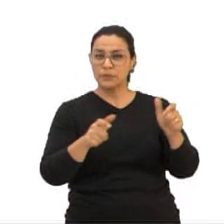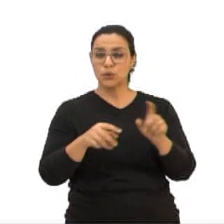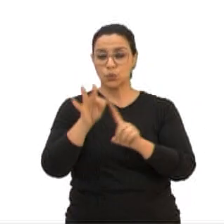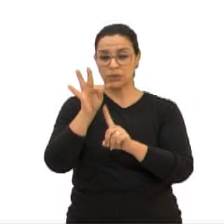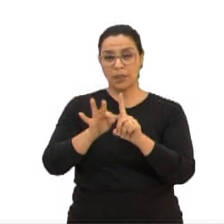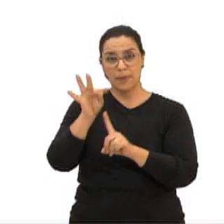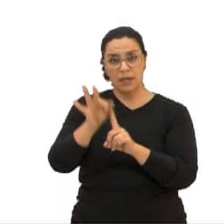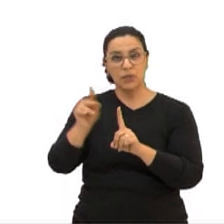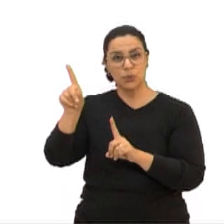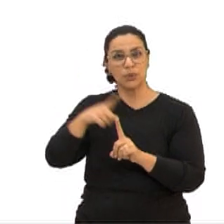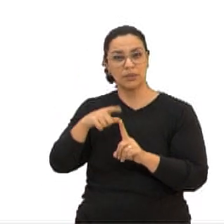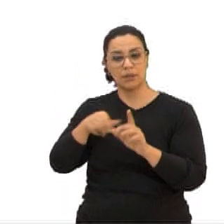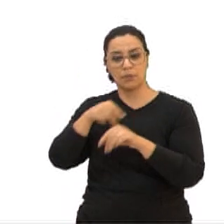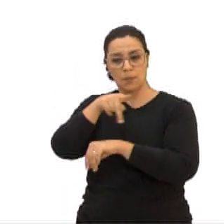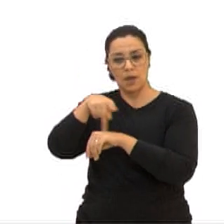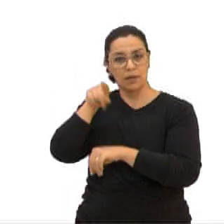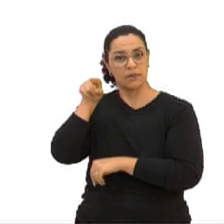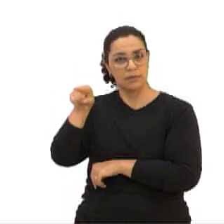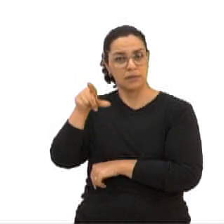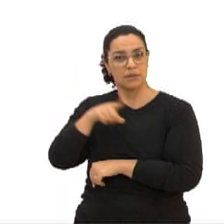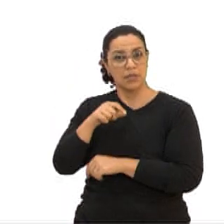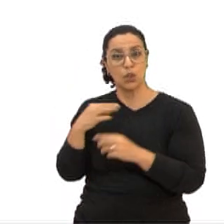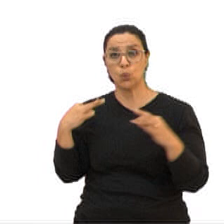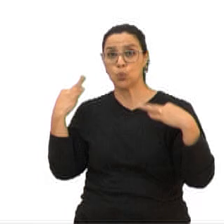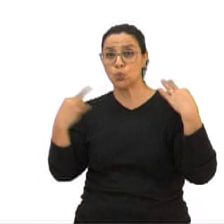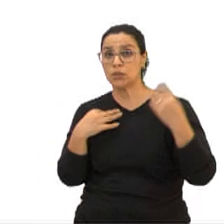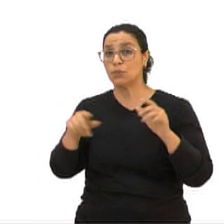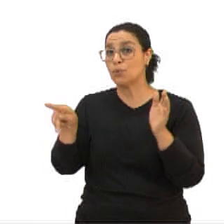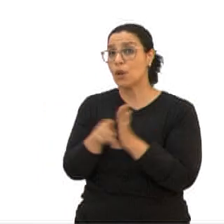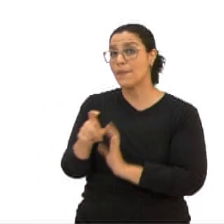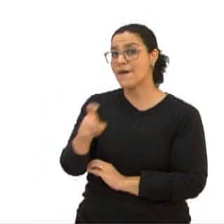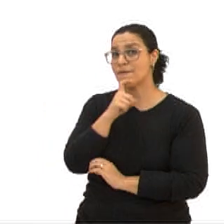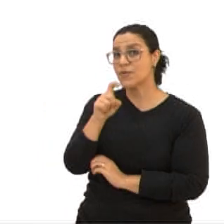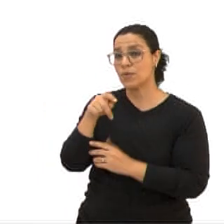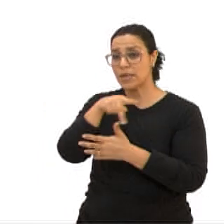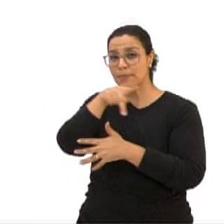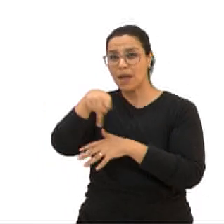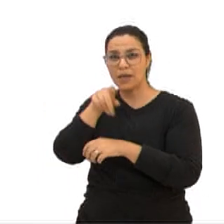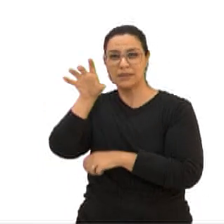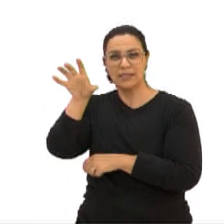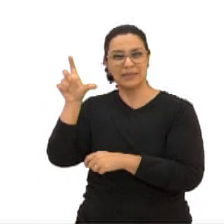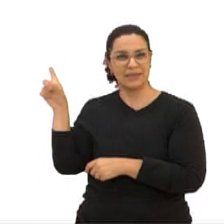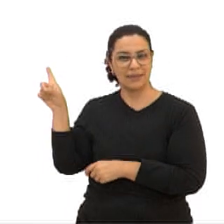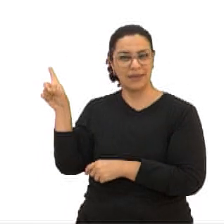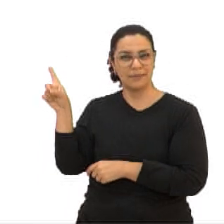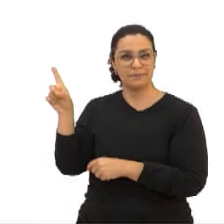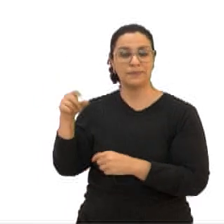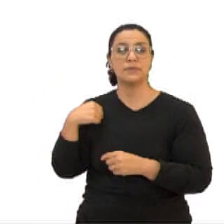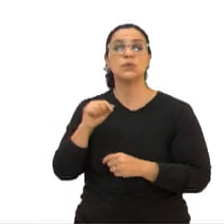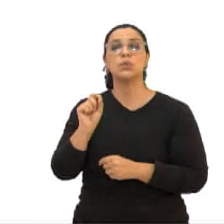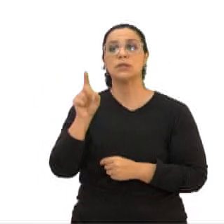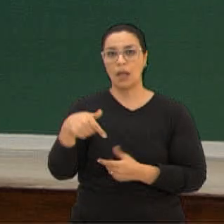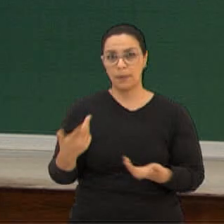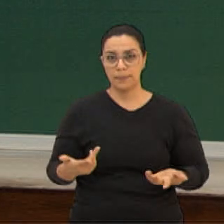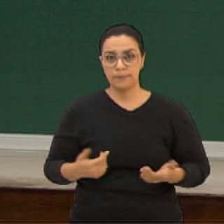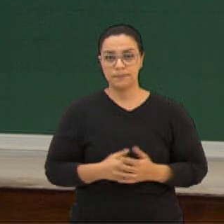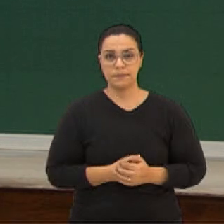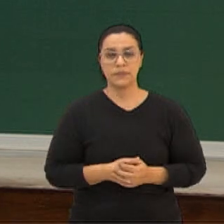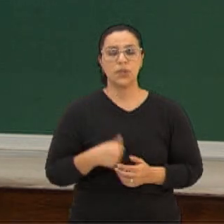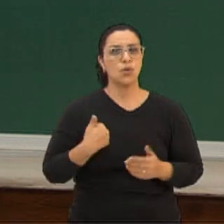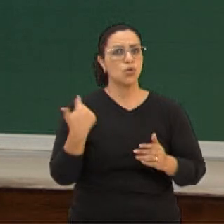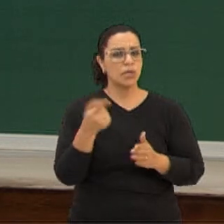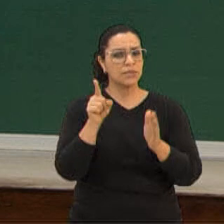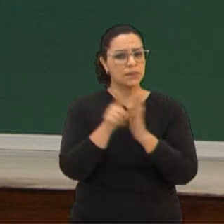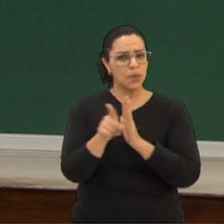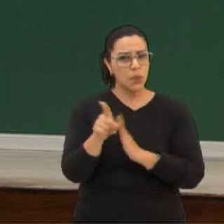baixas temperaturas e favorece o turismo de inverno em países como Finlândia, Suécia e Noruega é, antes de irmos